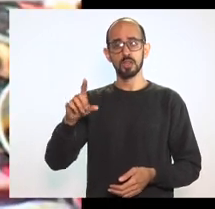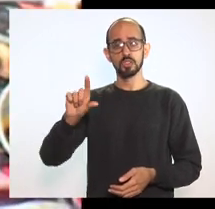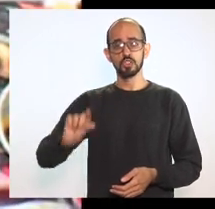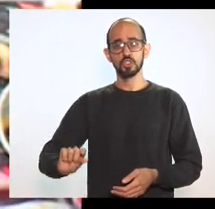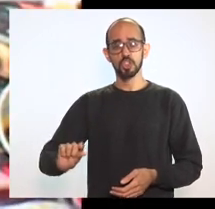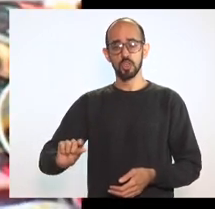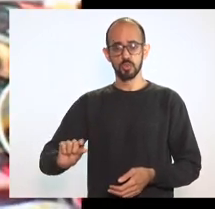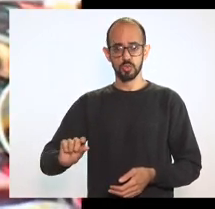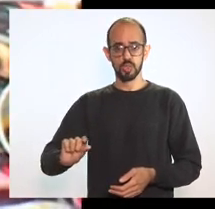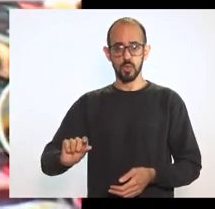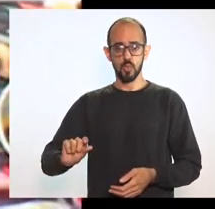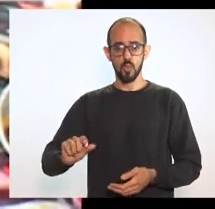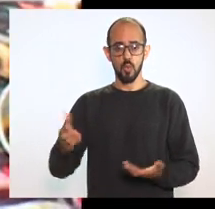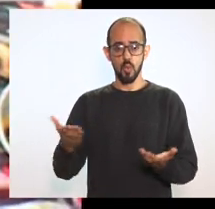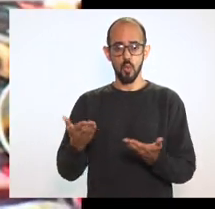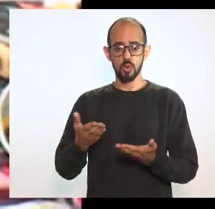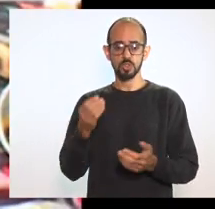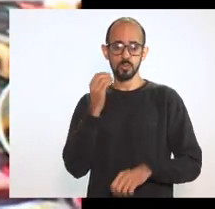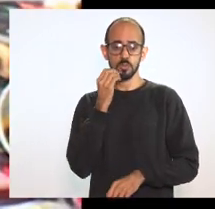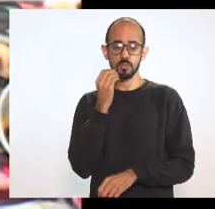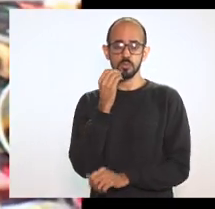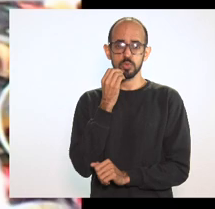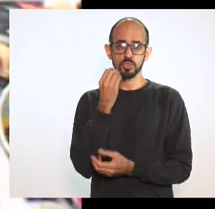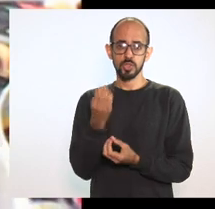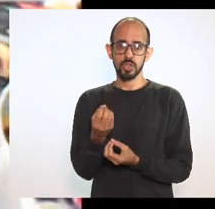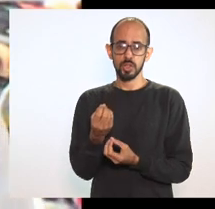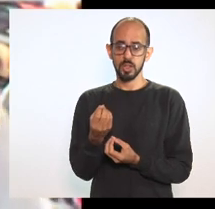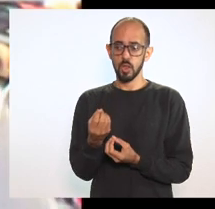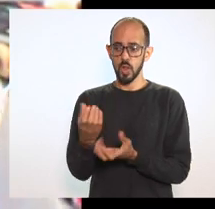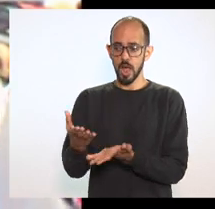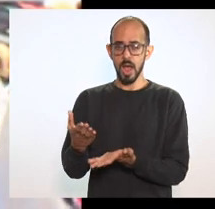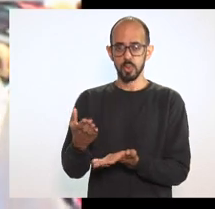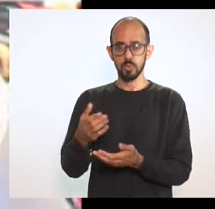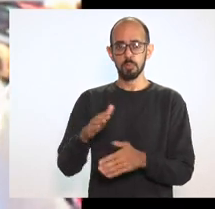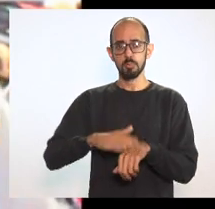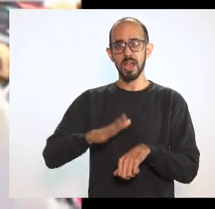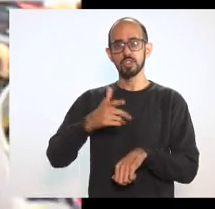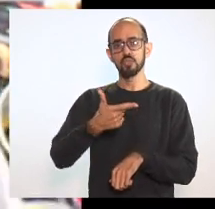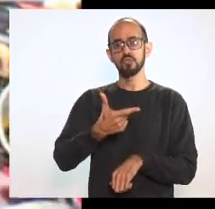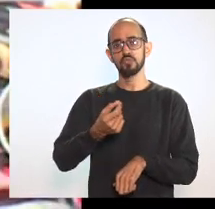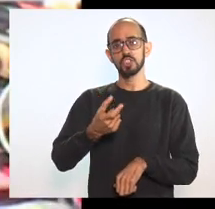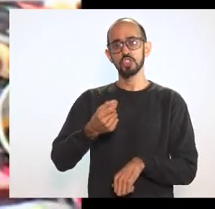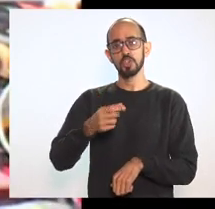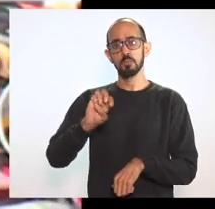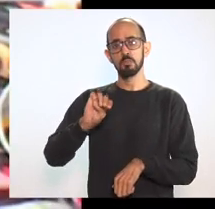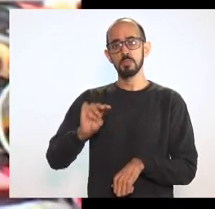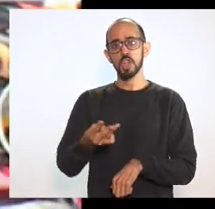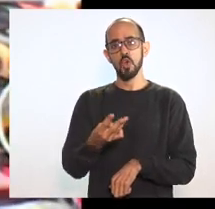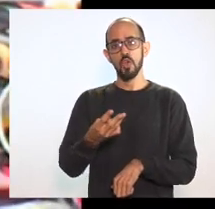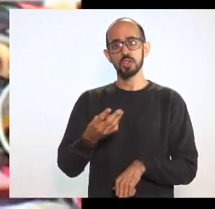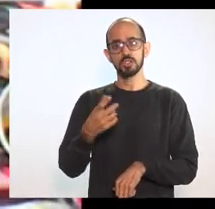a Pfizer já teria repassado ao Brasil mais de 20 milhões de doses. Sabe o que isso significa? Que